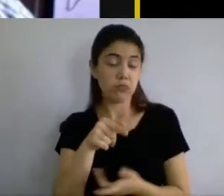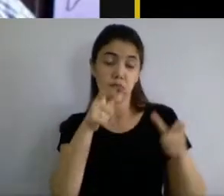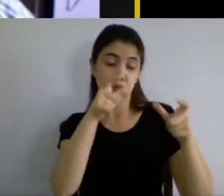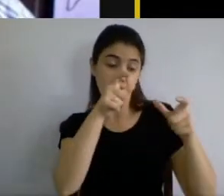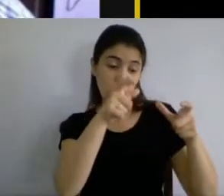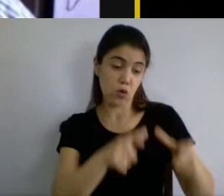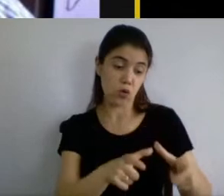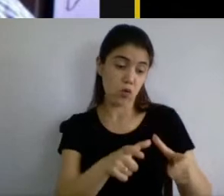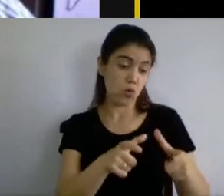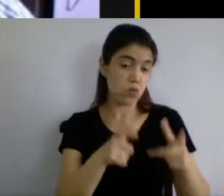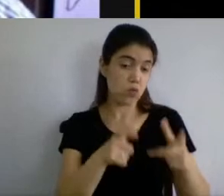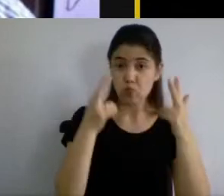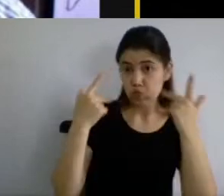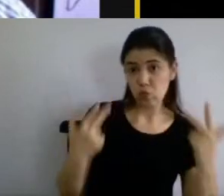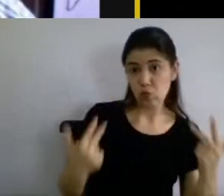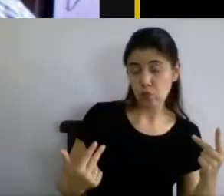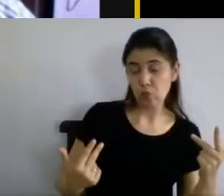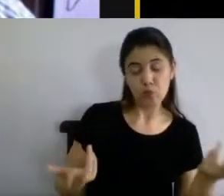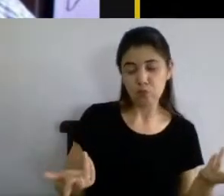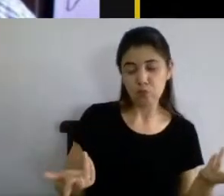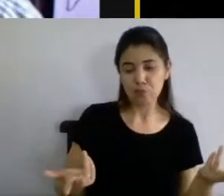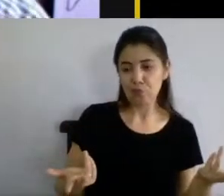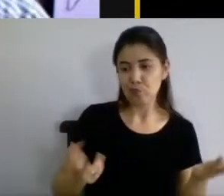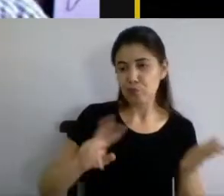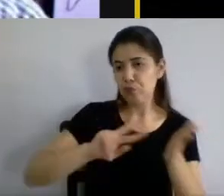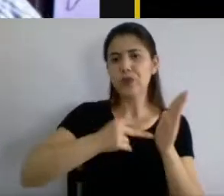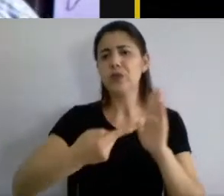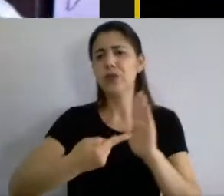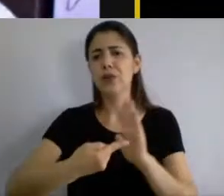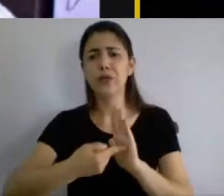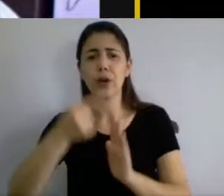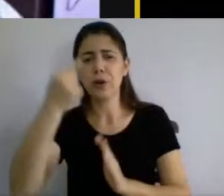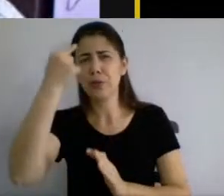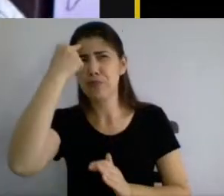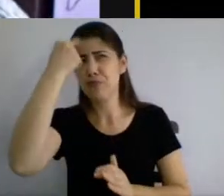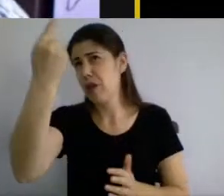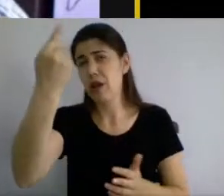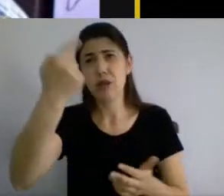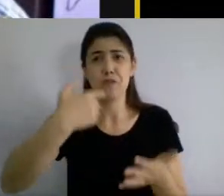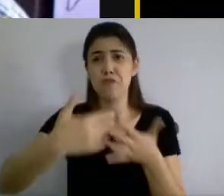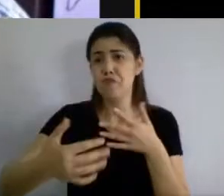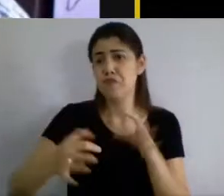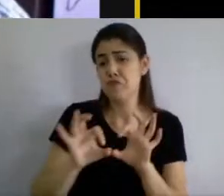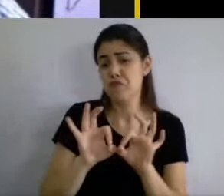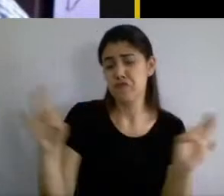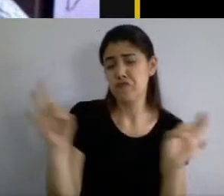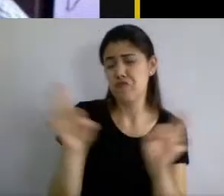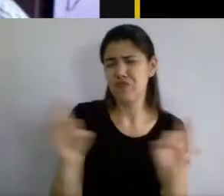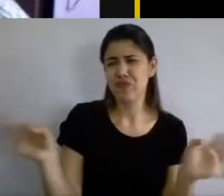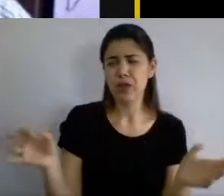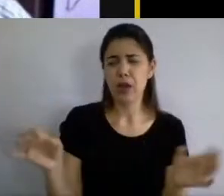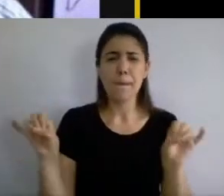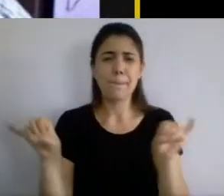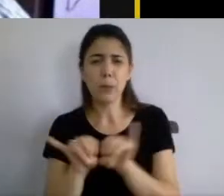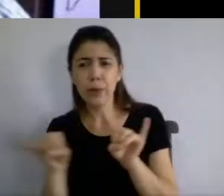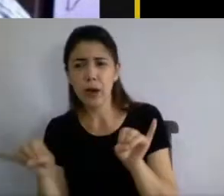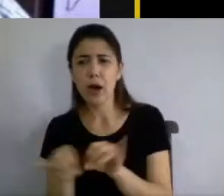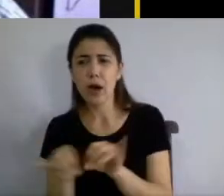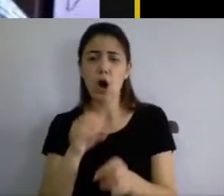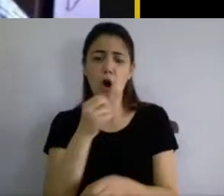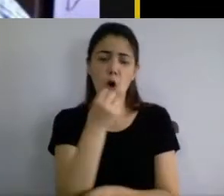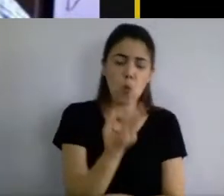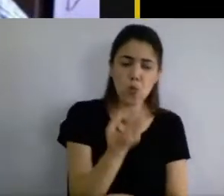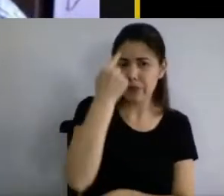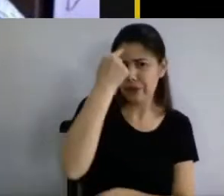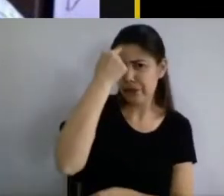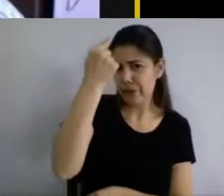termo lugar comum para significar uma ideia banal, uma ideia de senso comum, uma ideia